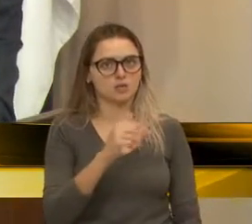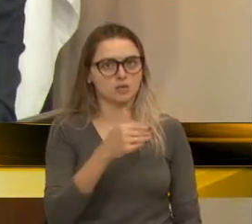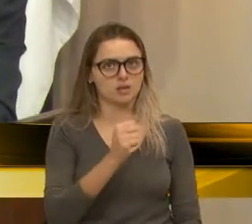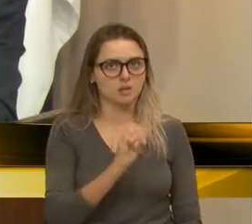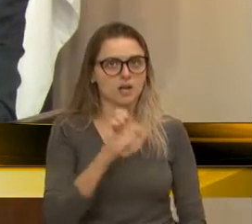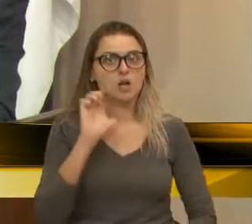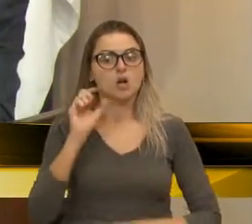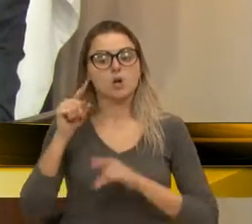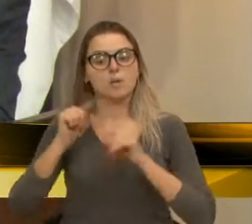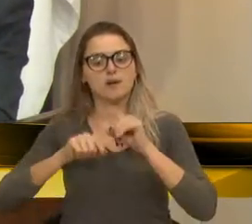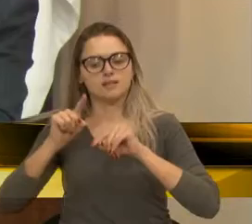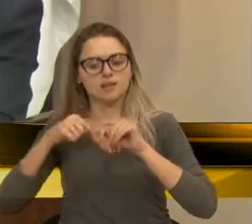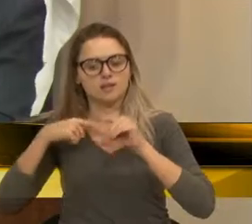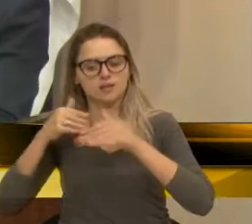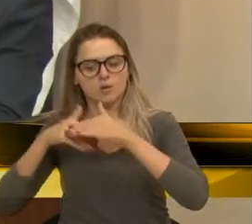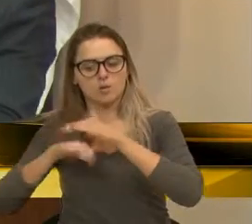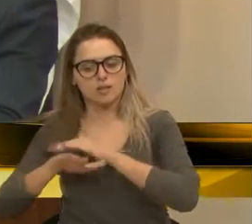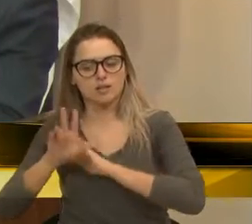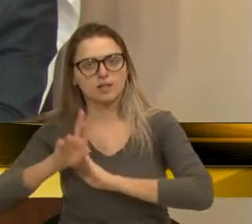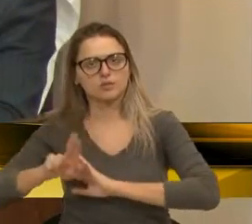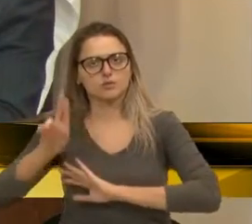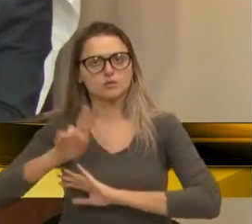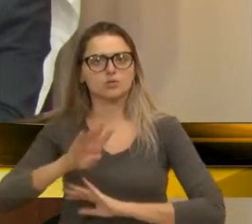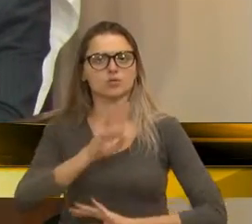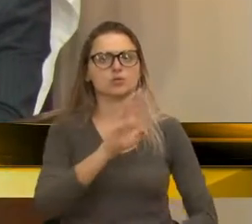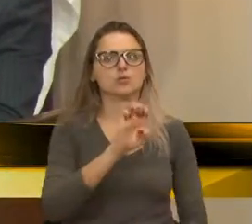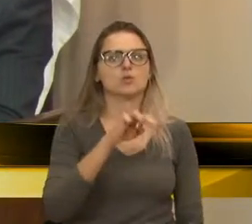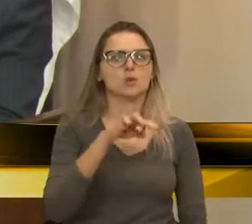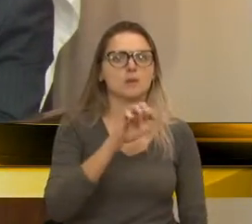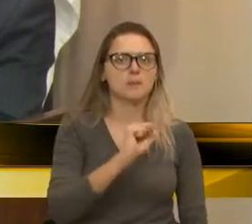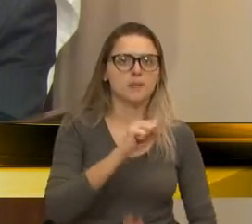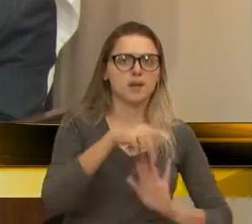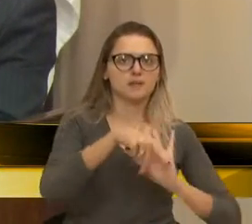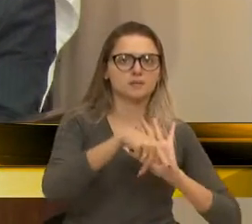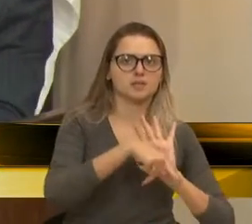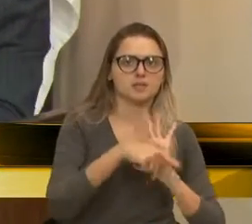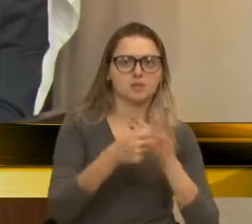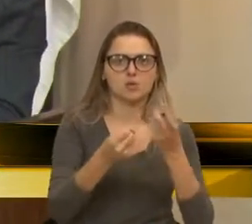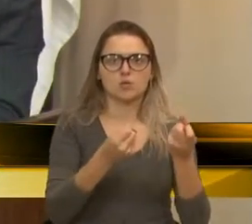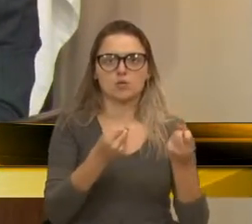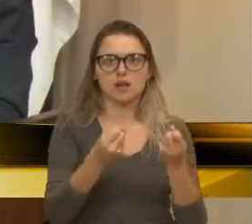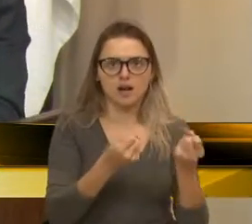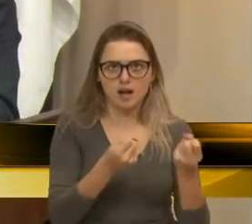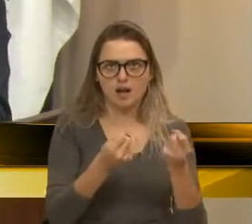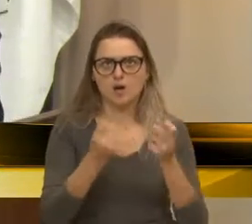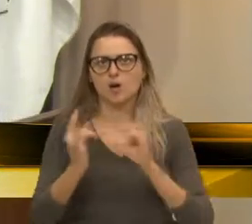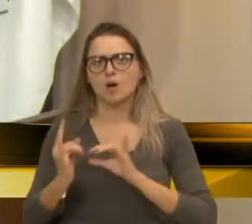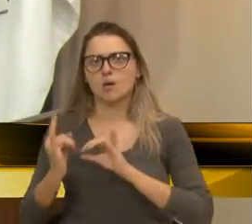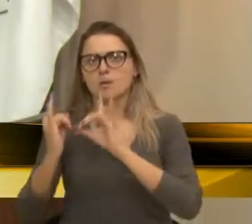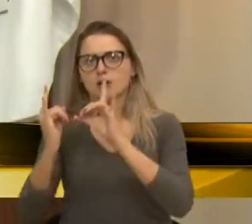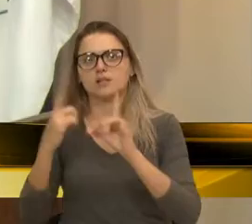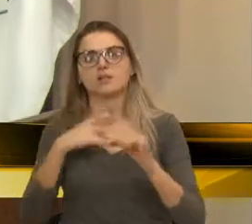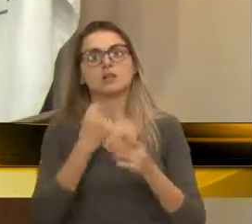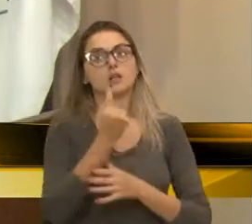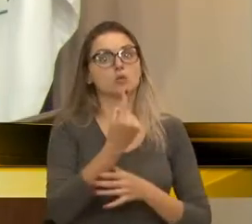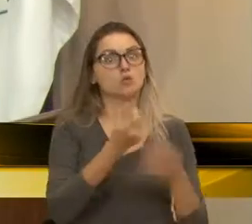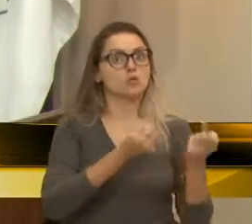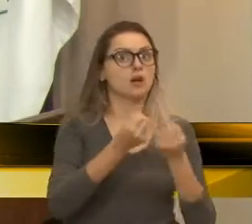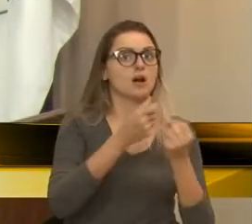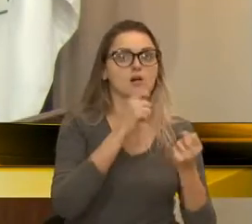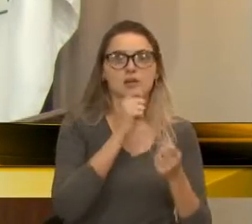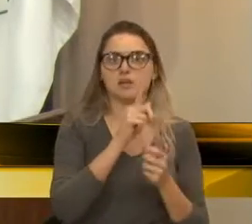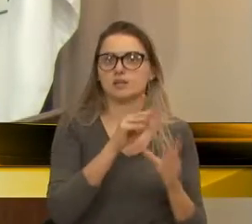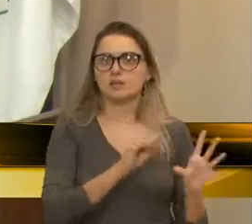estoque existente, por exemplo, bens patrimoniais como veículos, bens imóveis. Temos um veículo, inclusive, que não foi